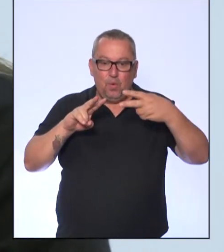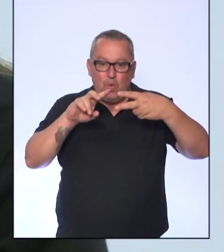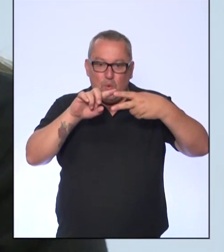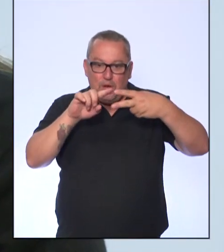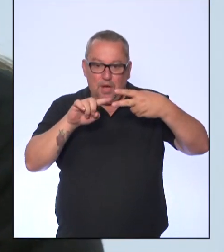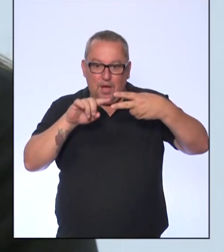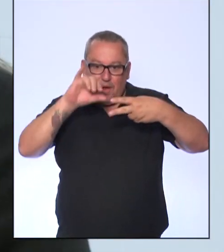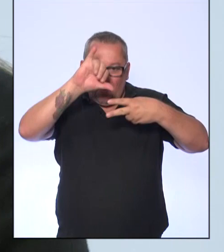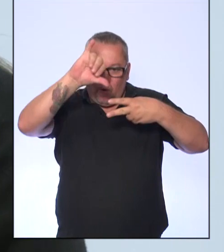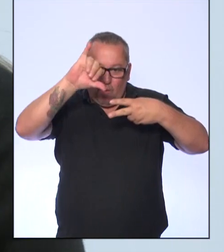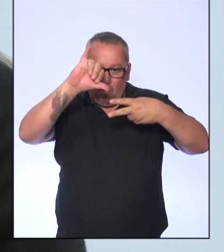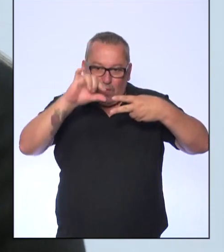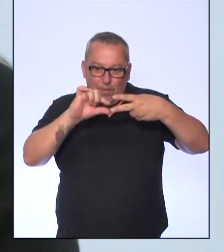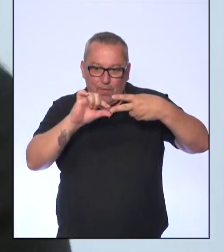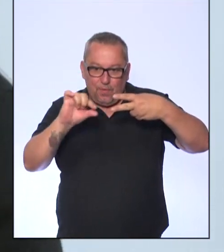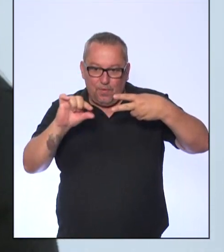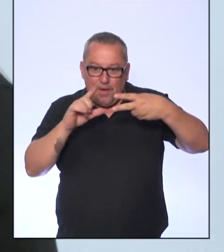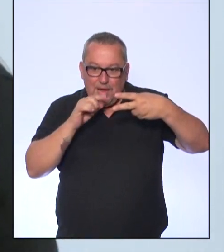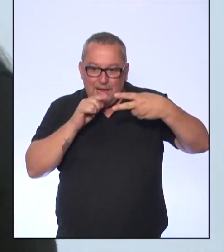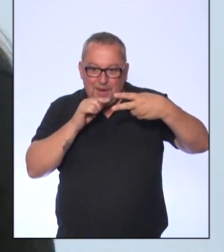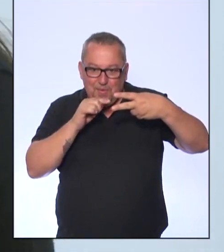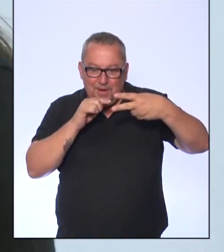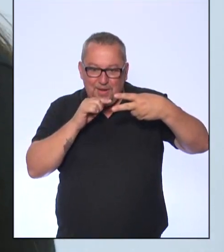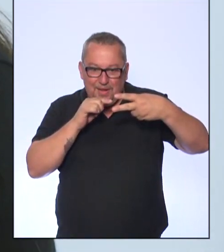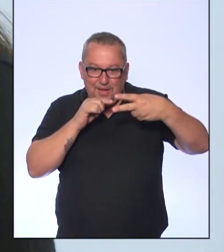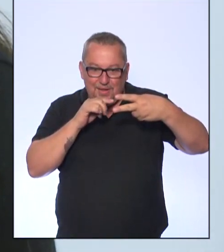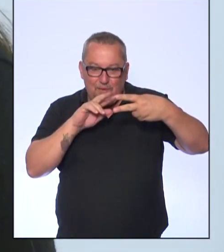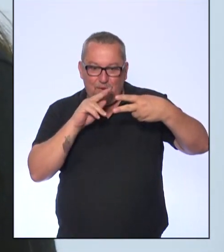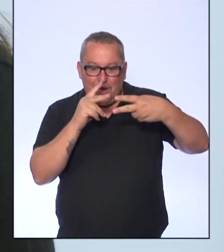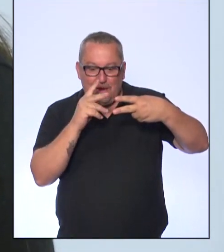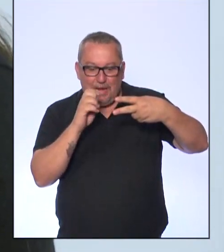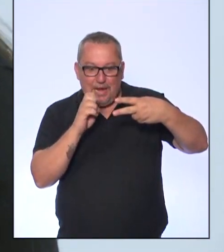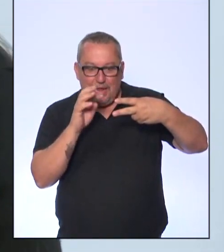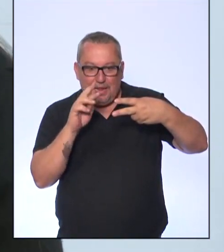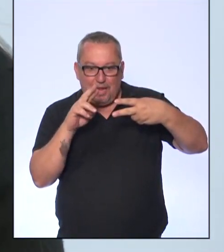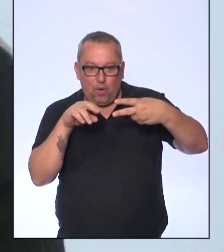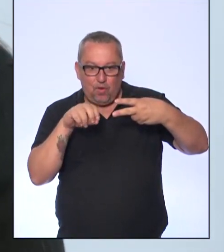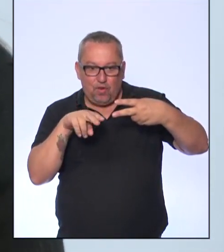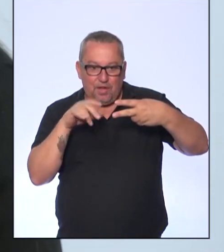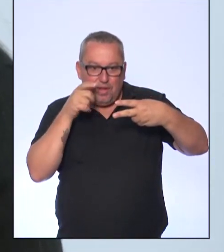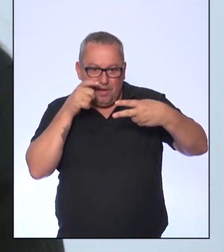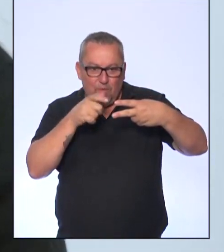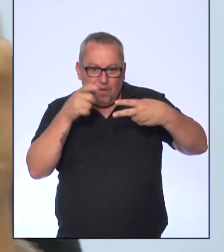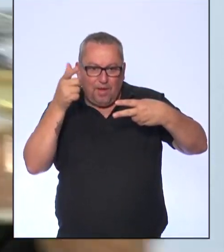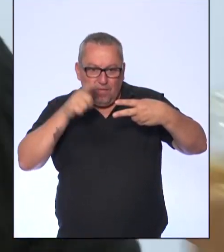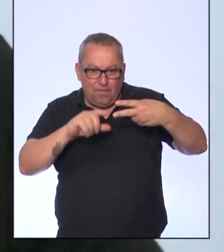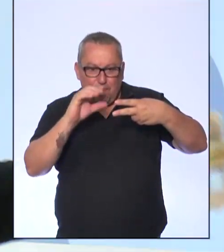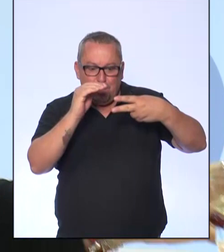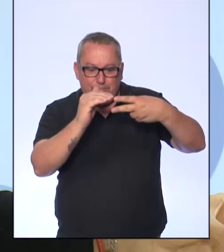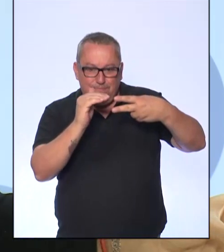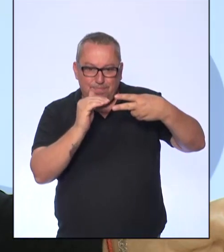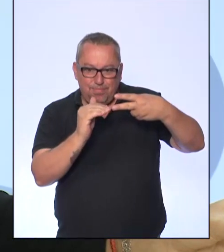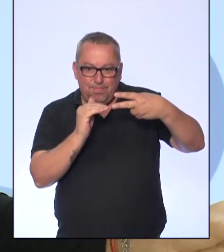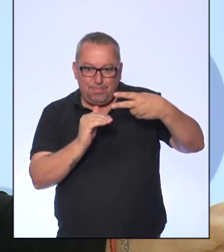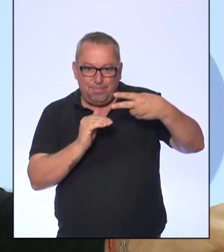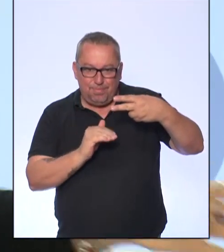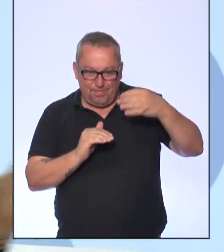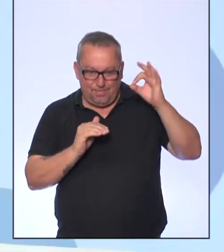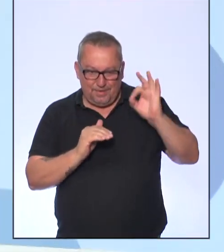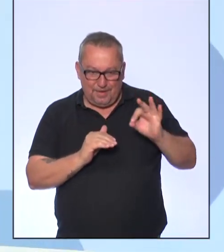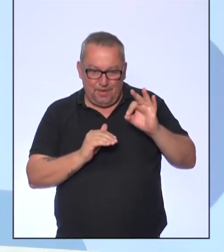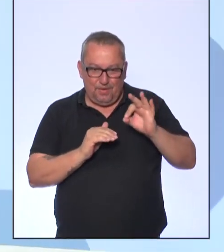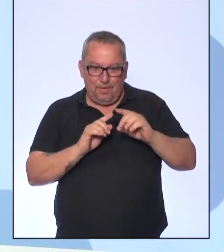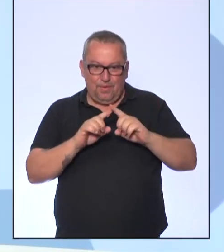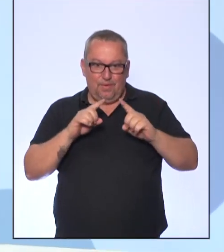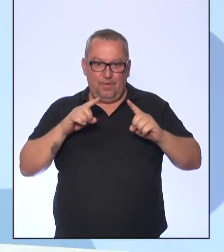né? Então, aqui é uma mistura bifásica. Então, isso é uma mistura heterogênea, onde a gente consegue ver as camadinhas. O